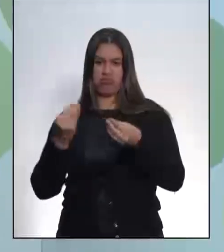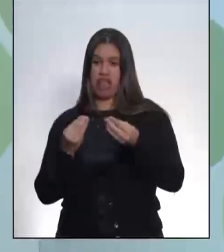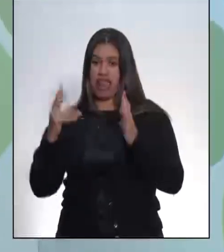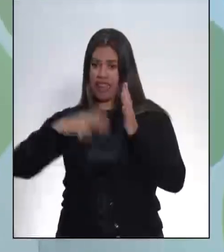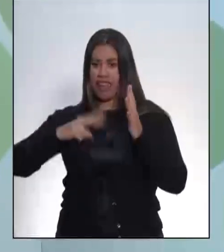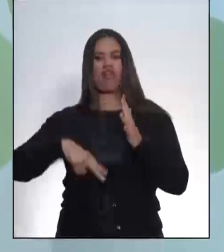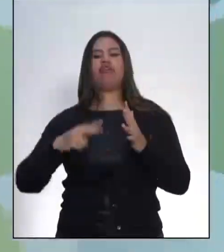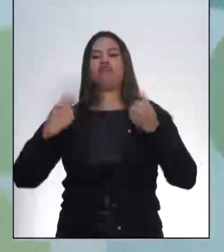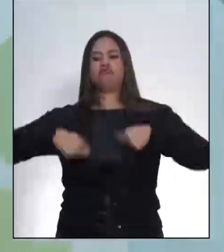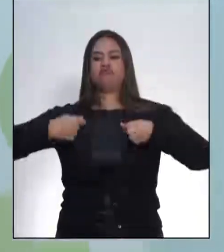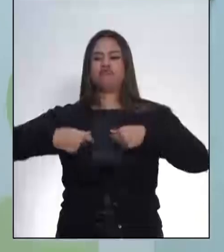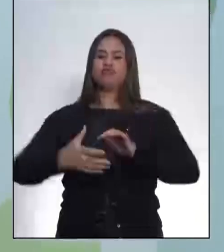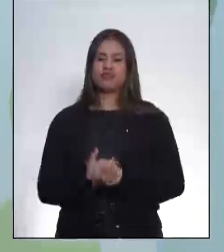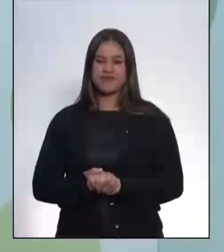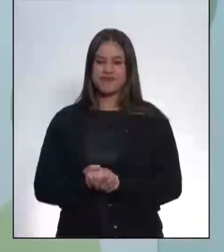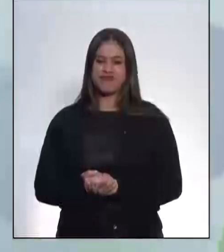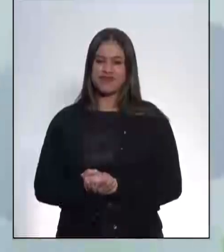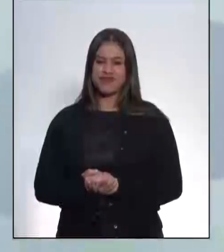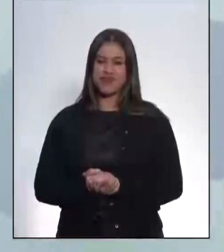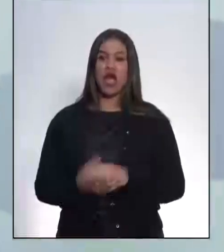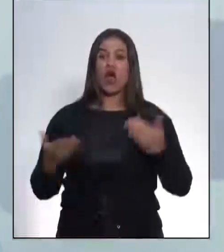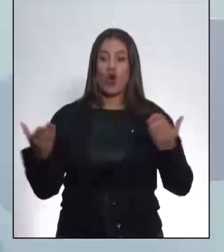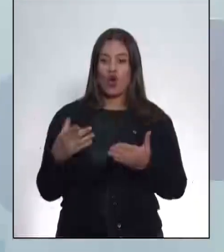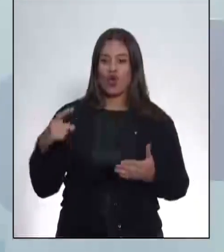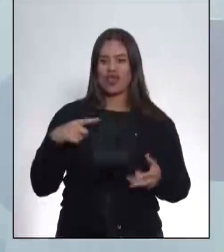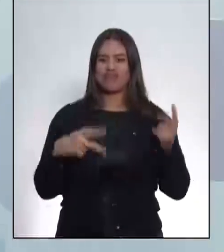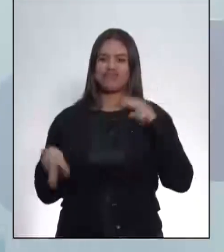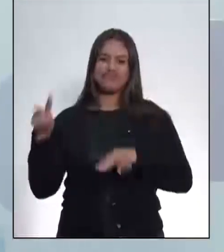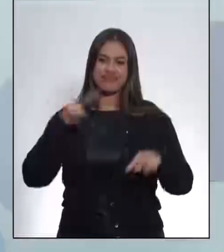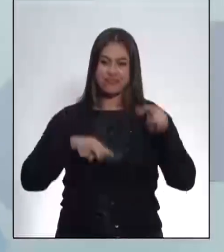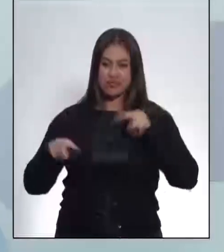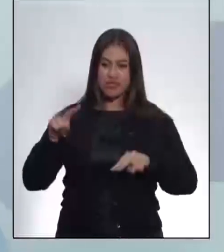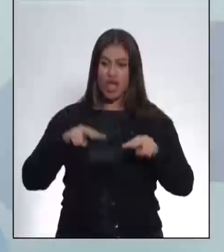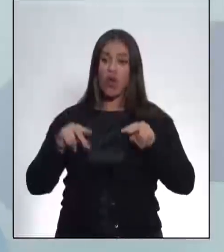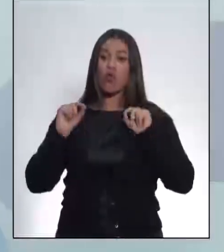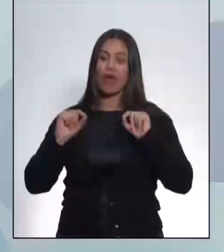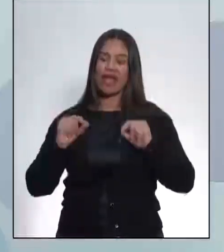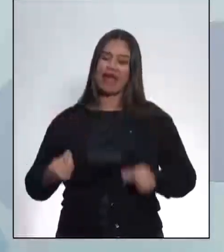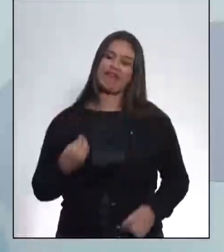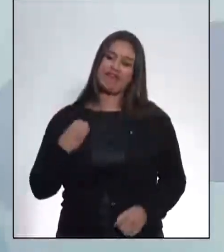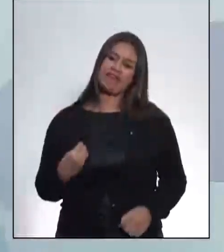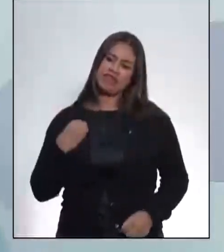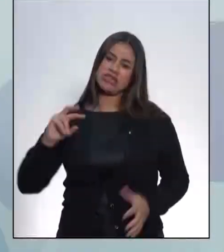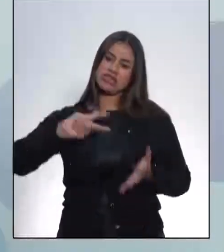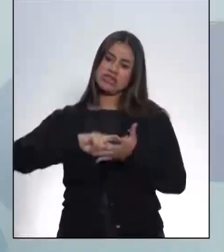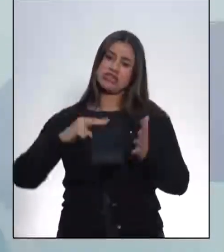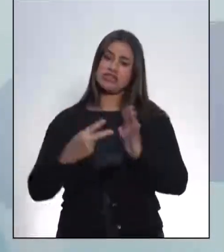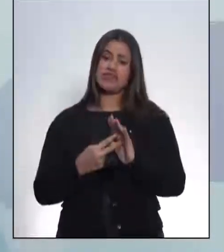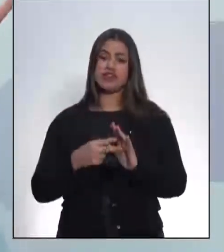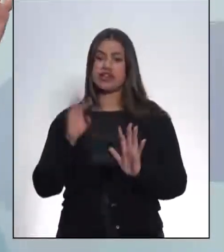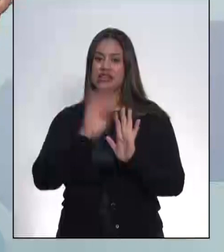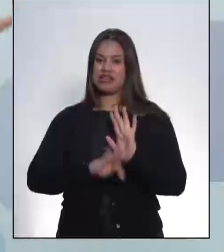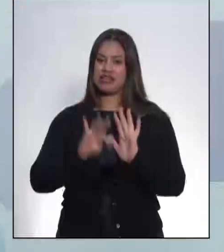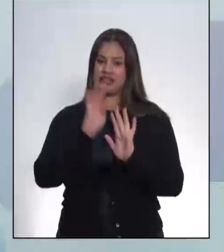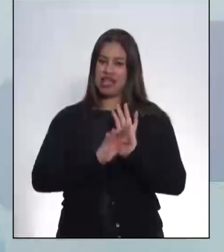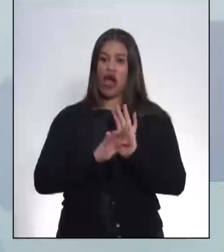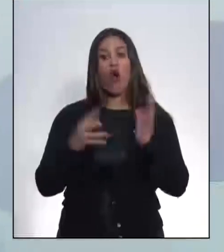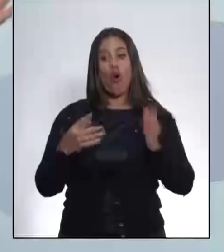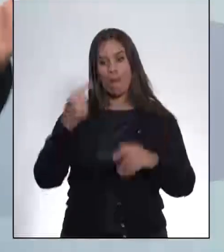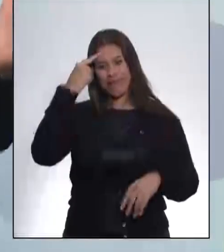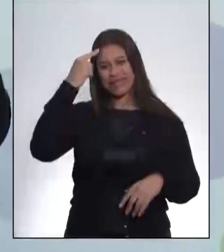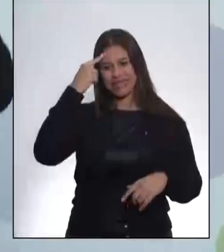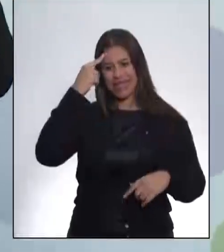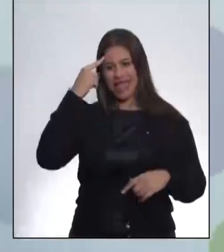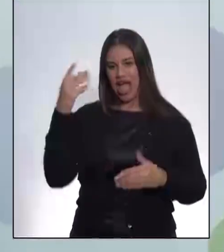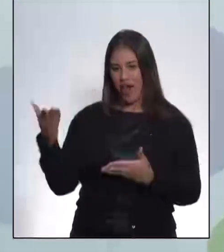presta atenção. Porque existe hoje uma visão de que tudo nessa vida é um texto. Quando me convidaram hoje para vir aqui, eu pensei na roupa, fui